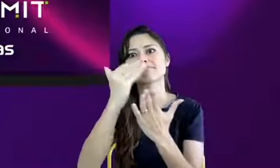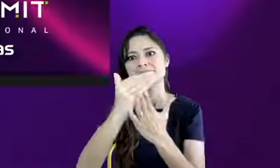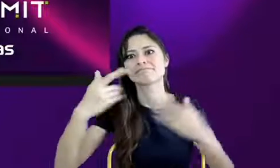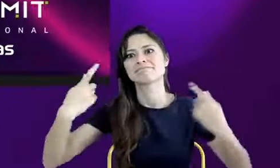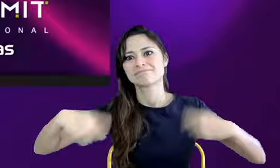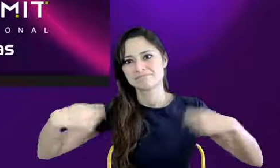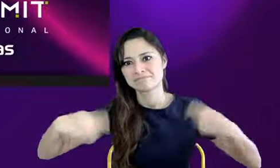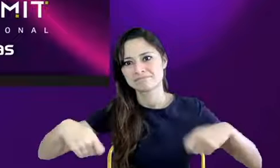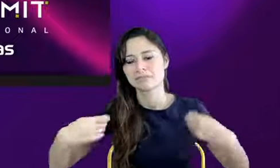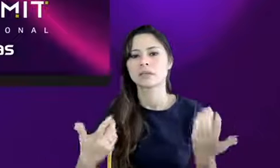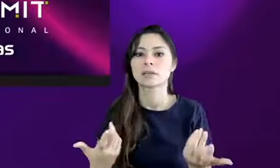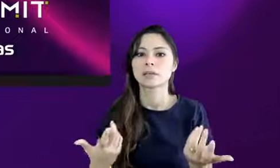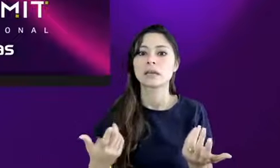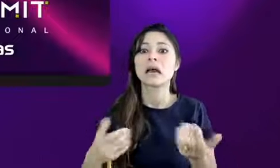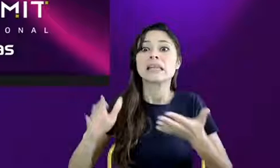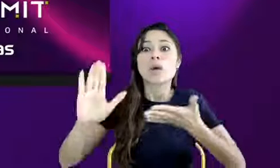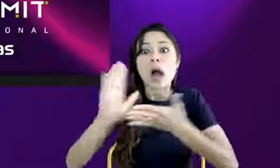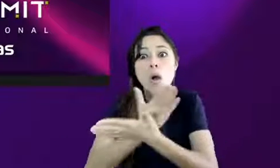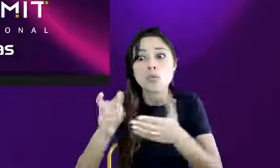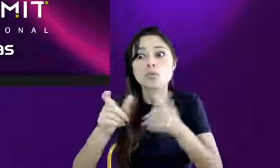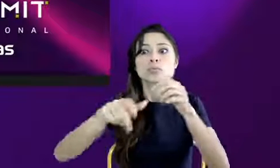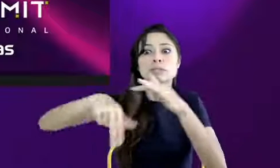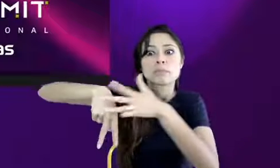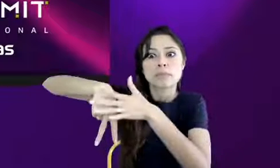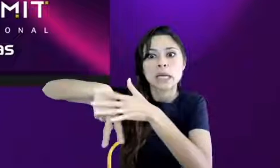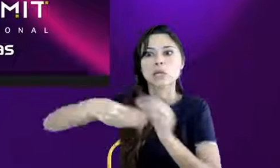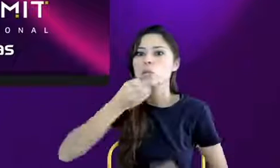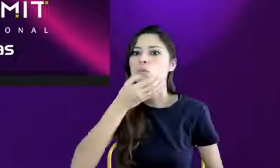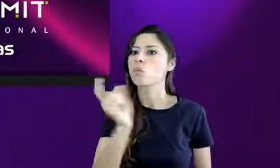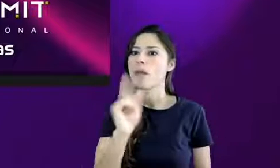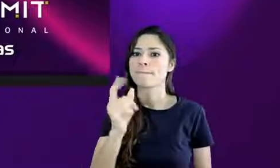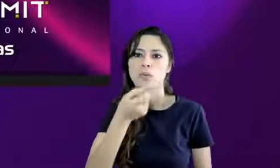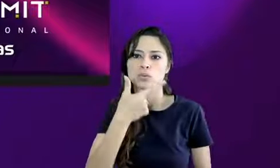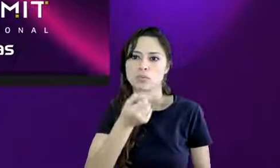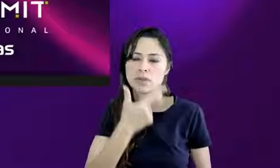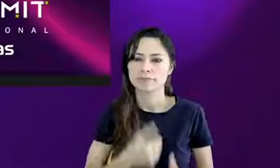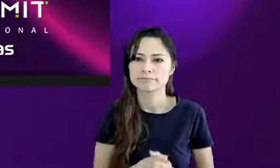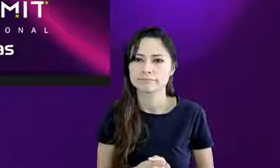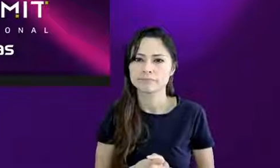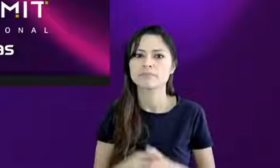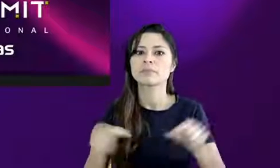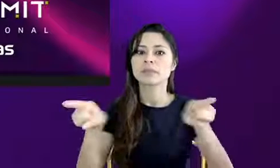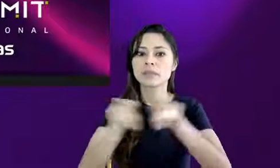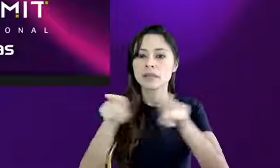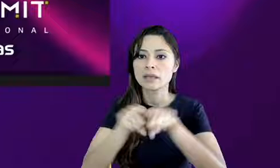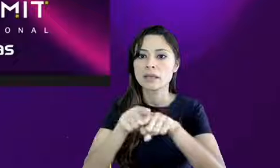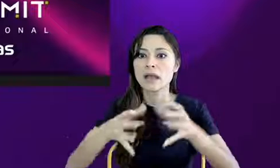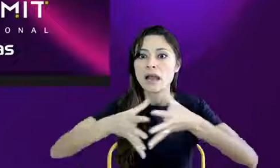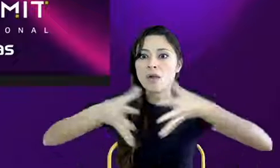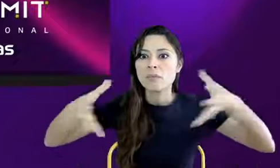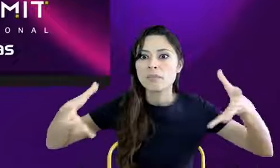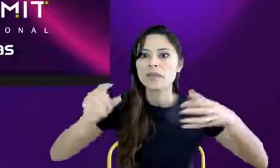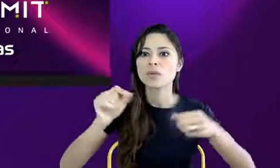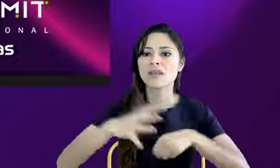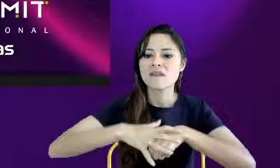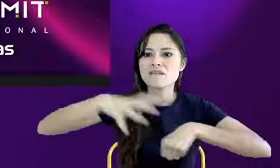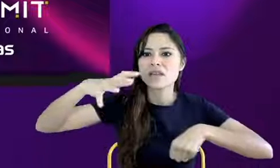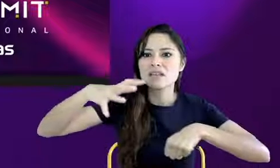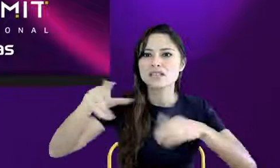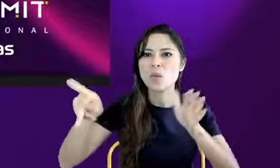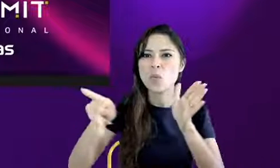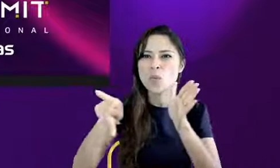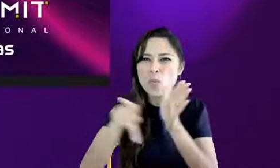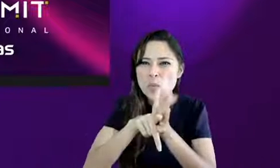uma contraindicação relativa nessas situações, e também com relação ao aumento da infecção, especificamente pelo